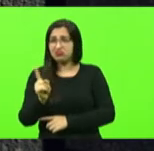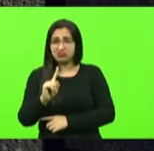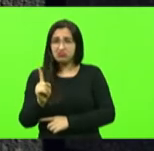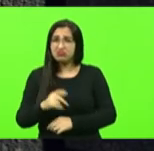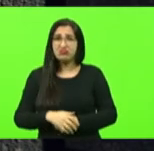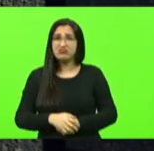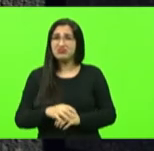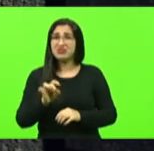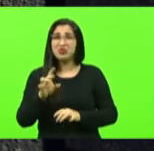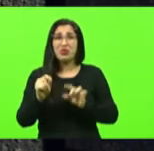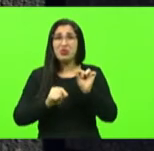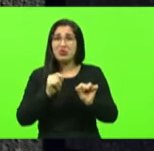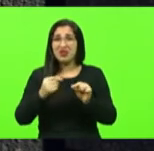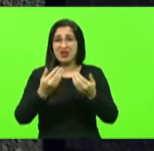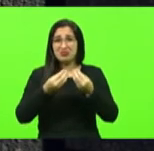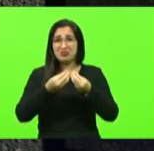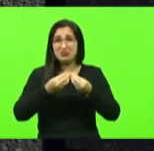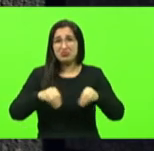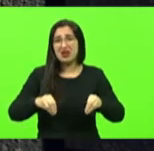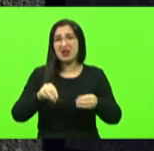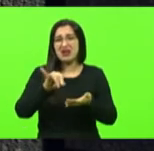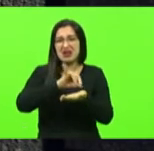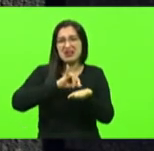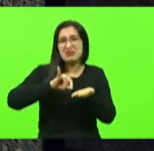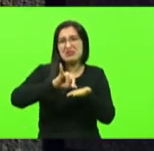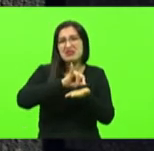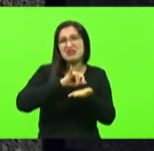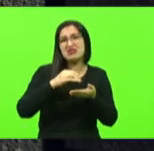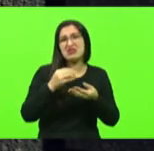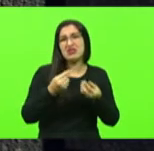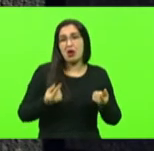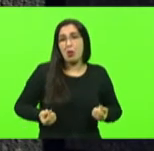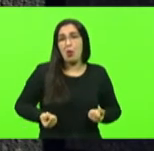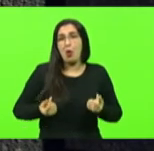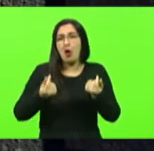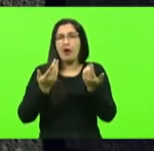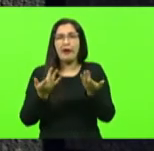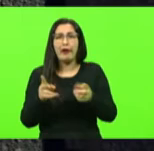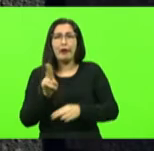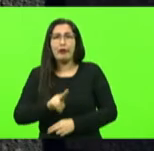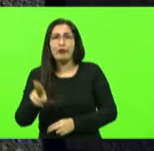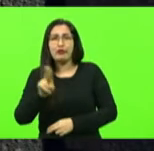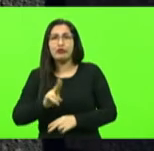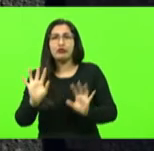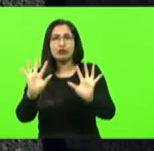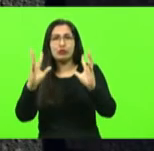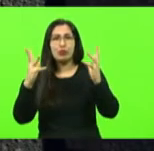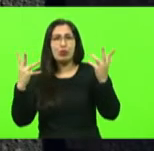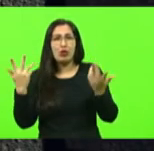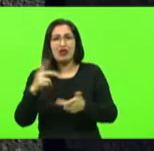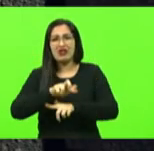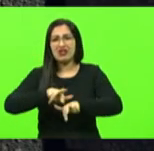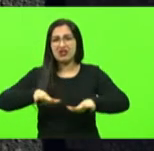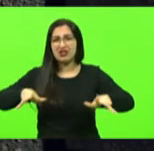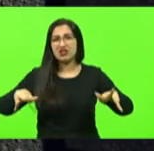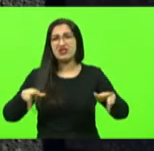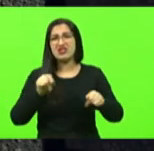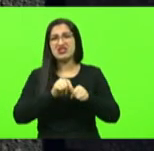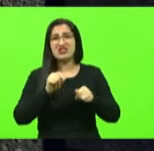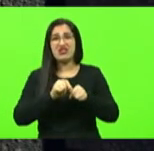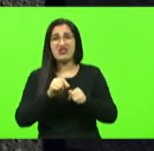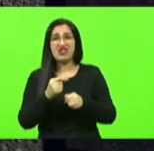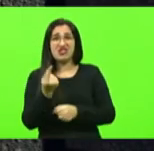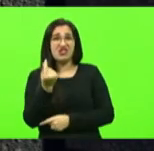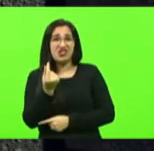traz desenvolvimento para o grande capital, para usar a natureza, a água, para fazer dinheiro. Então,